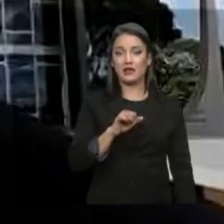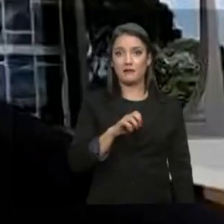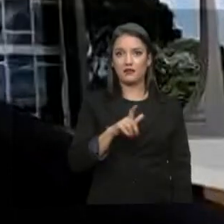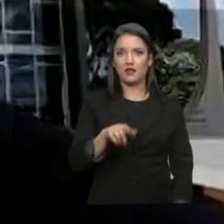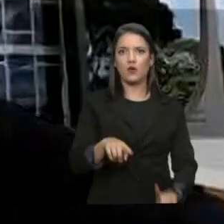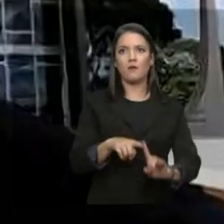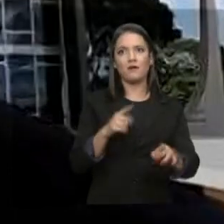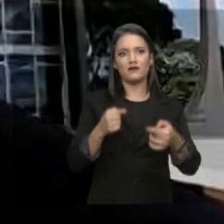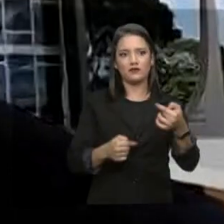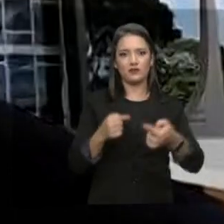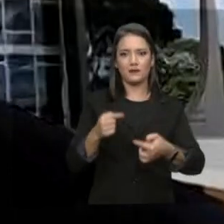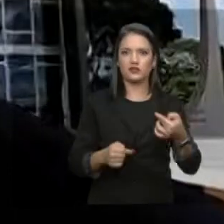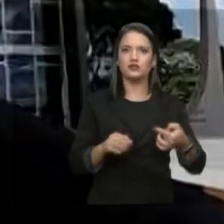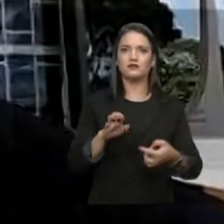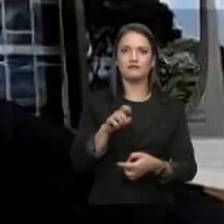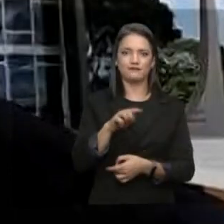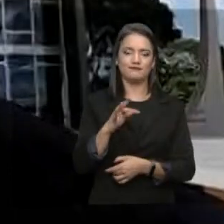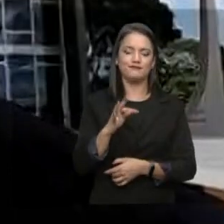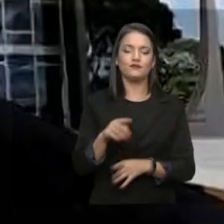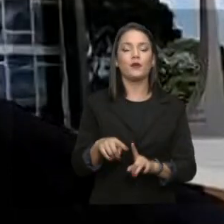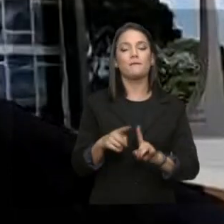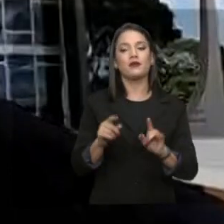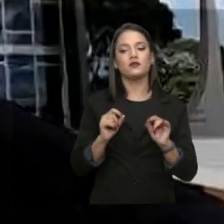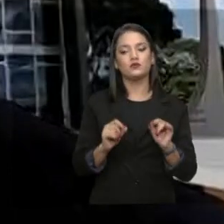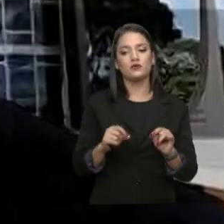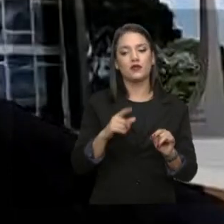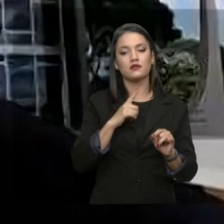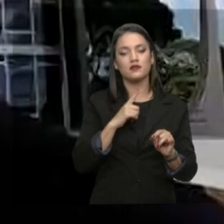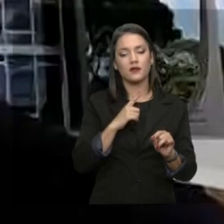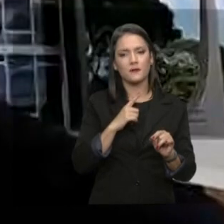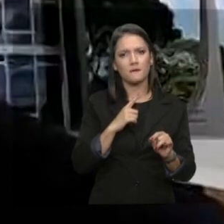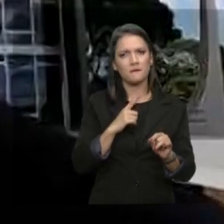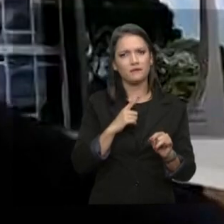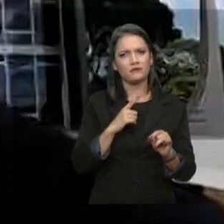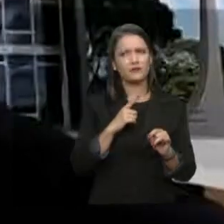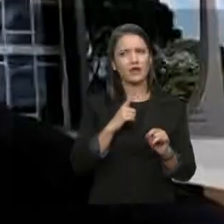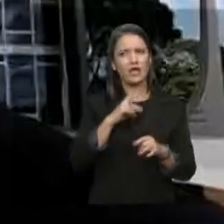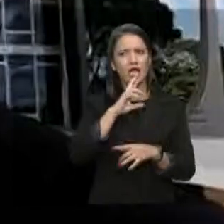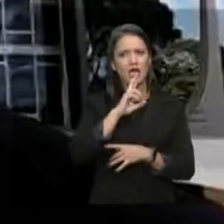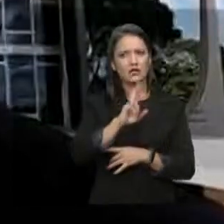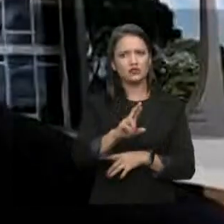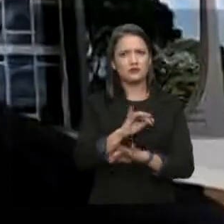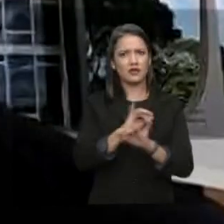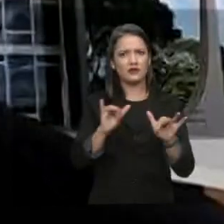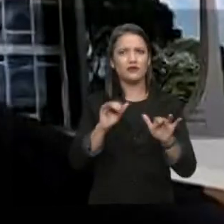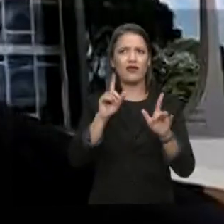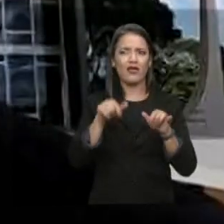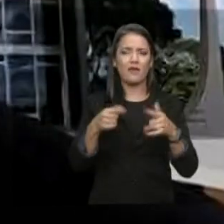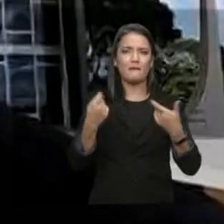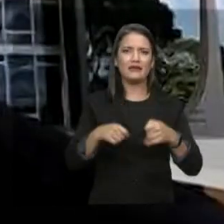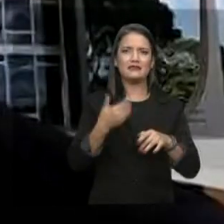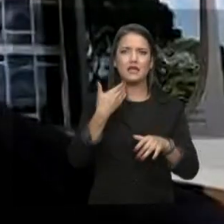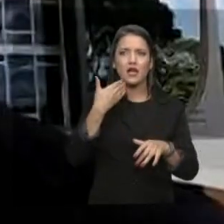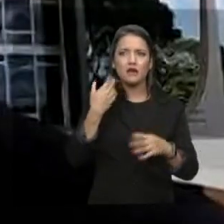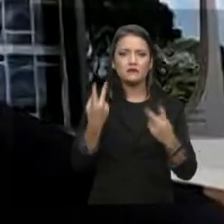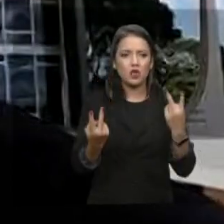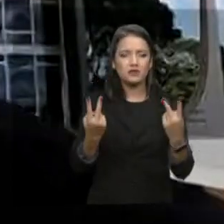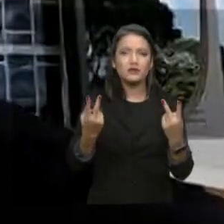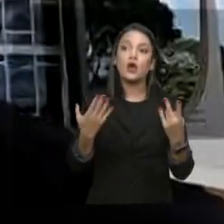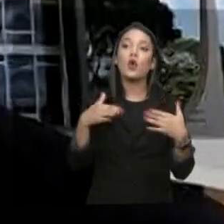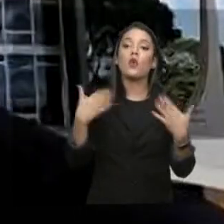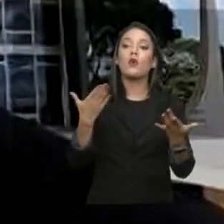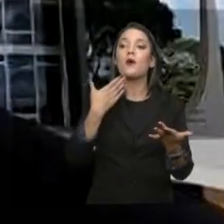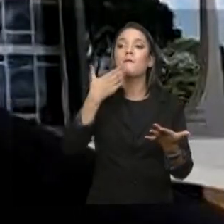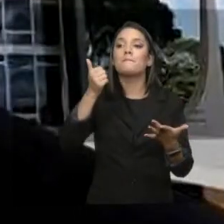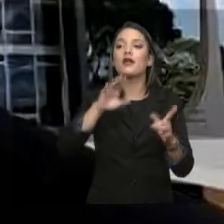de extradição, o que enseja com a devida vênia a proclamação do resultado do julgamento favorável ao extraditando, consoante a leitura sistemática